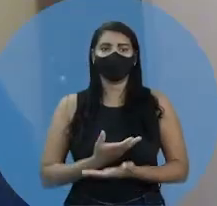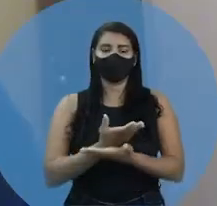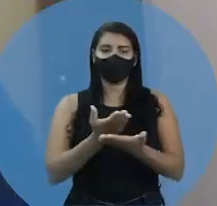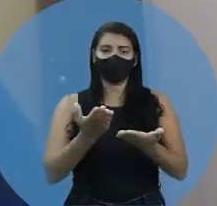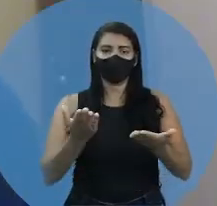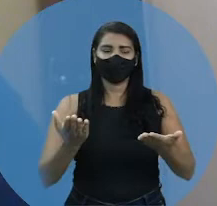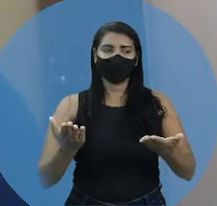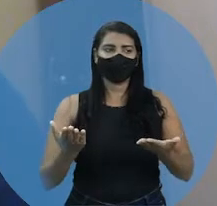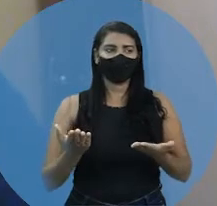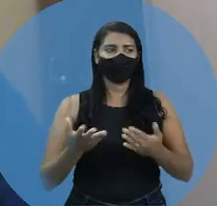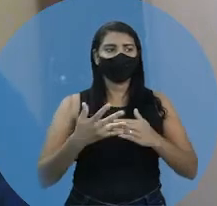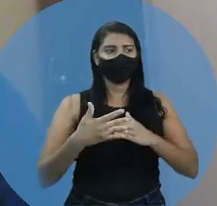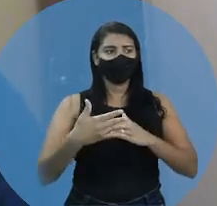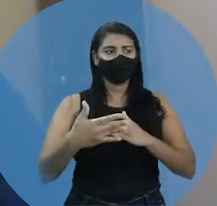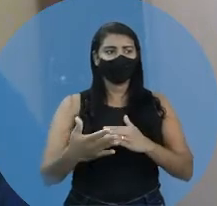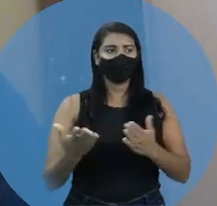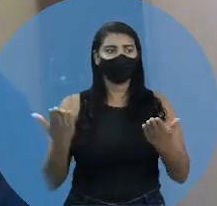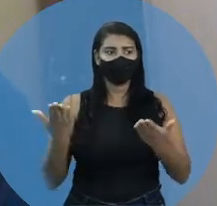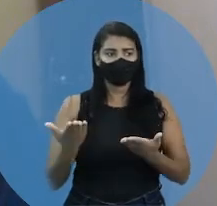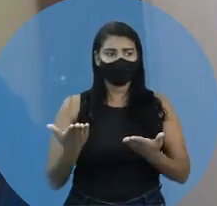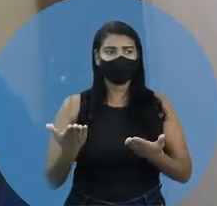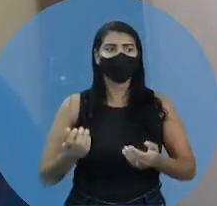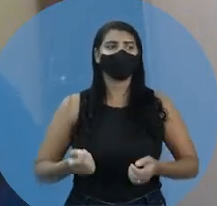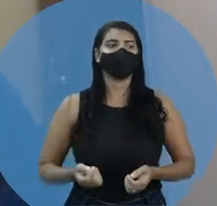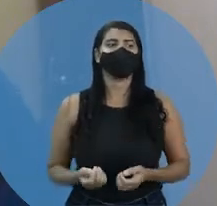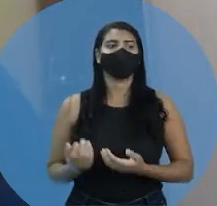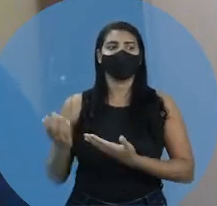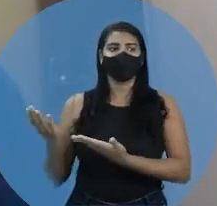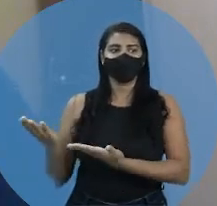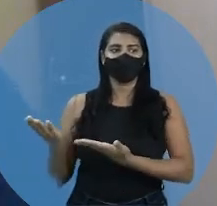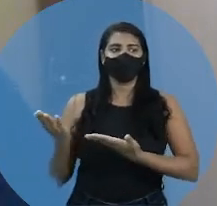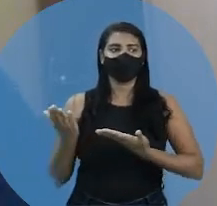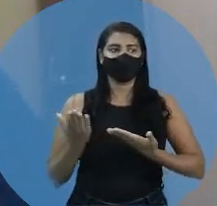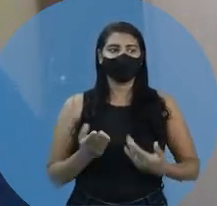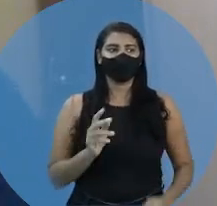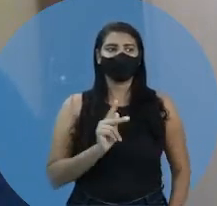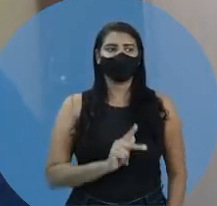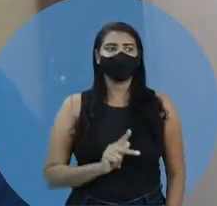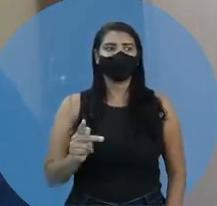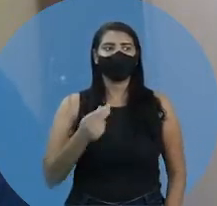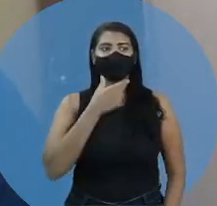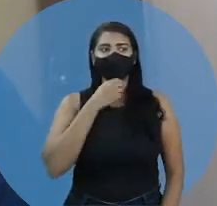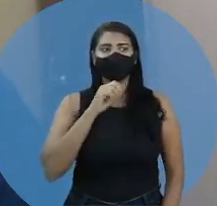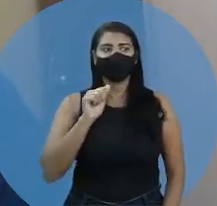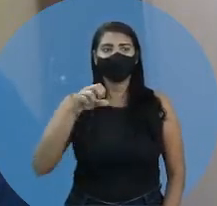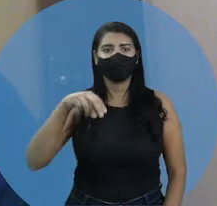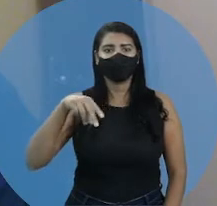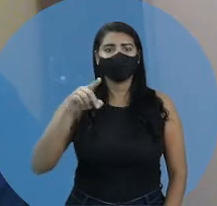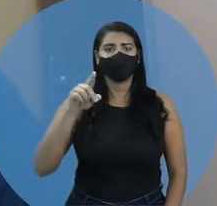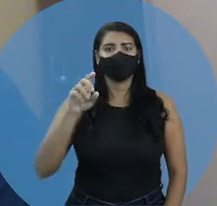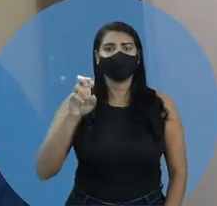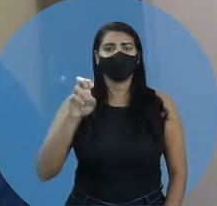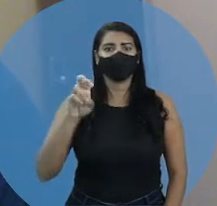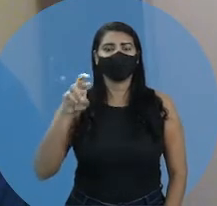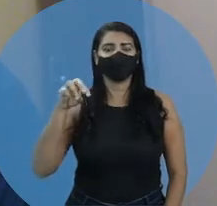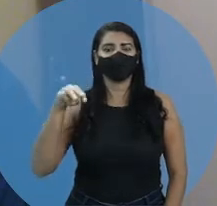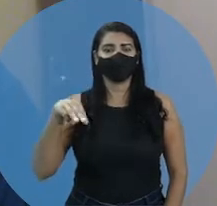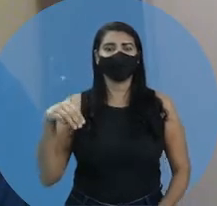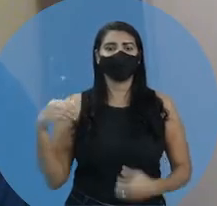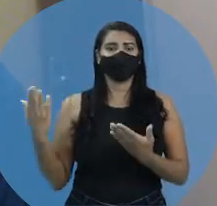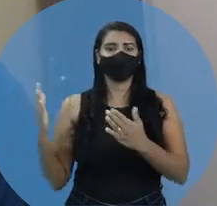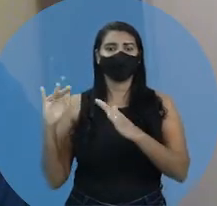Olá! E continuando a apresentação, vamos chamar o professor Anderson Irineu Soares Silva, da